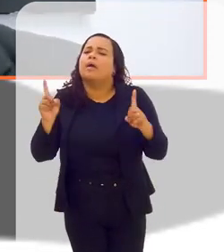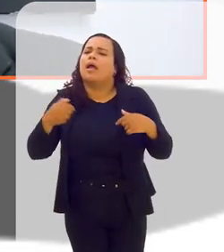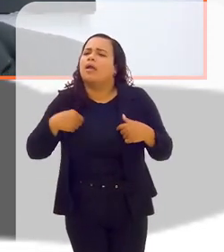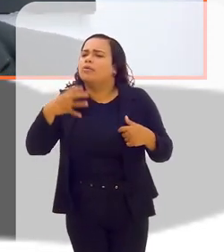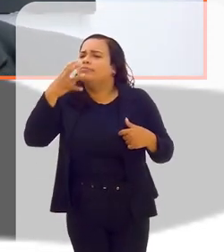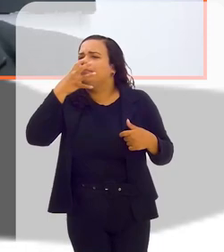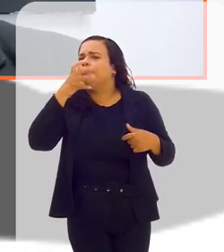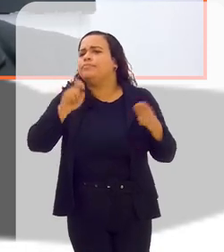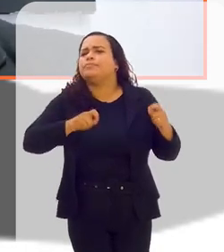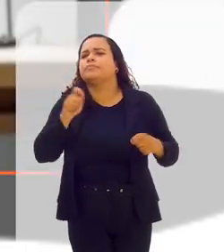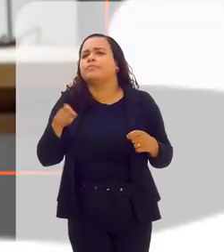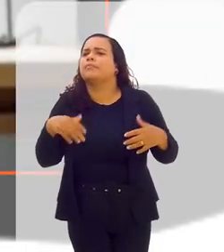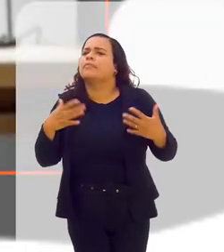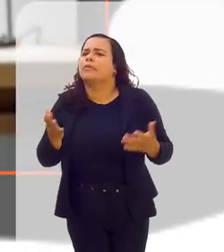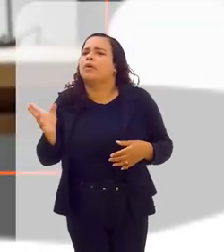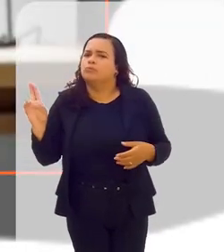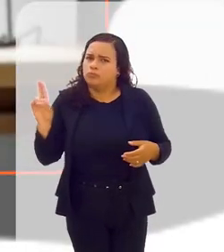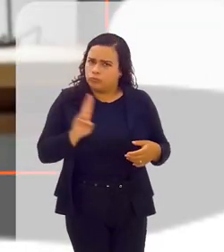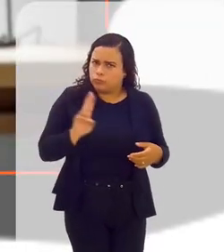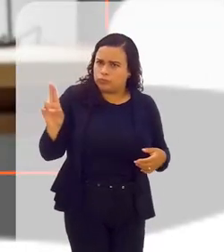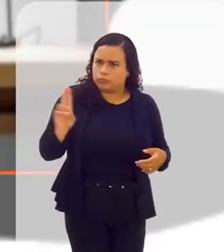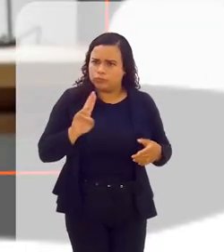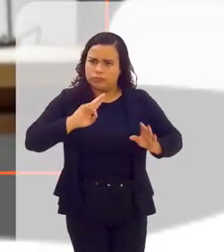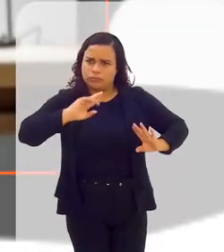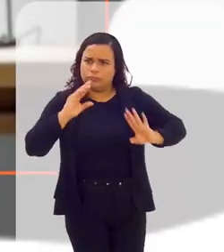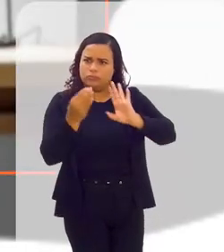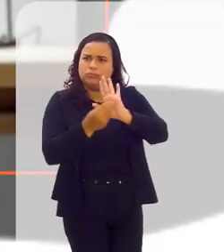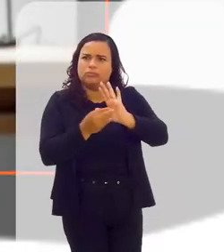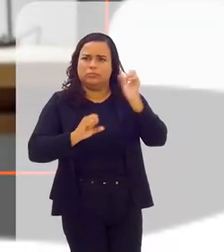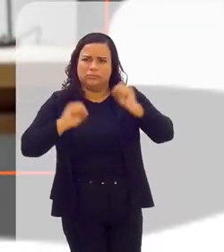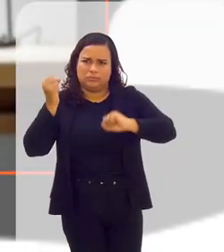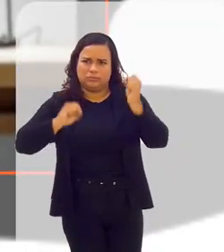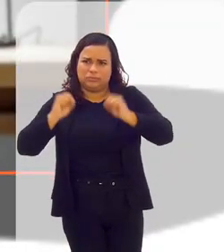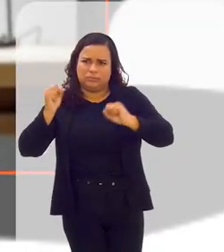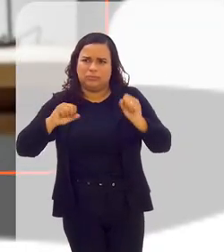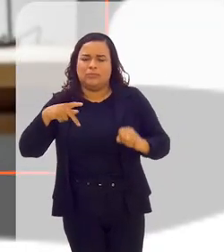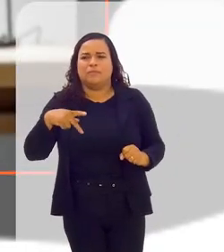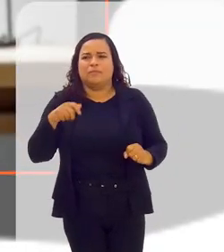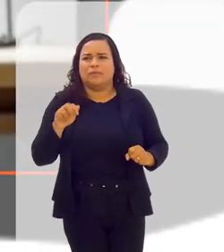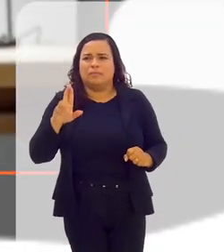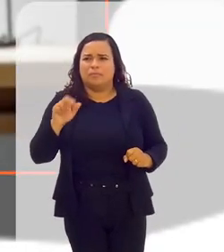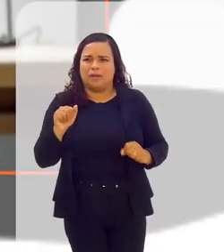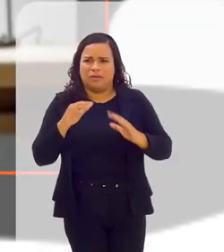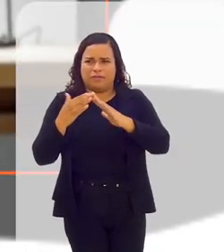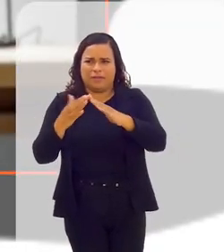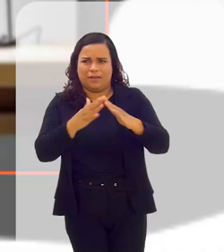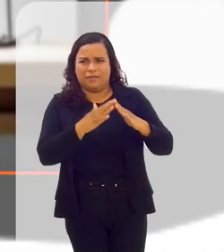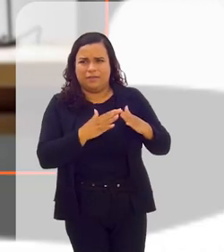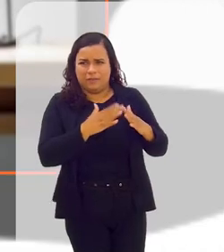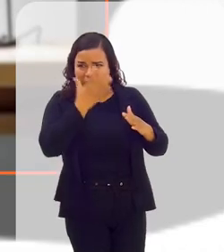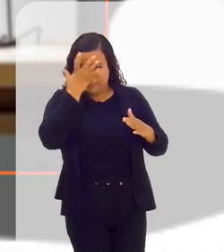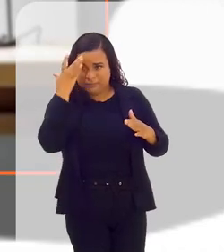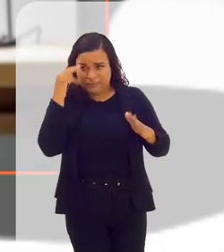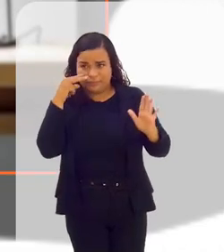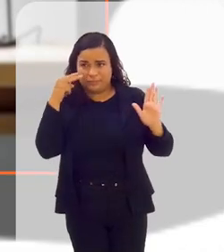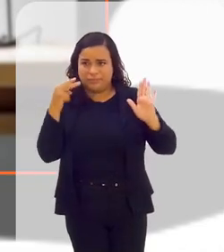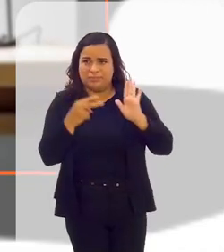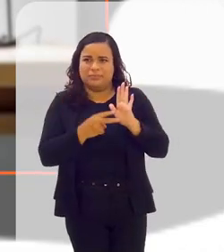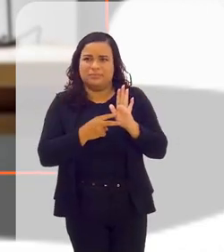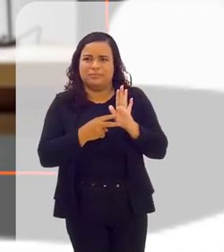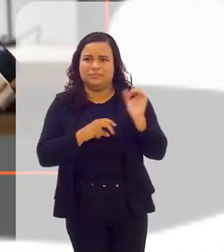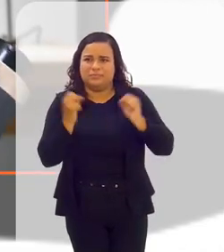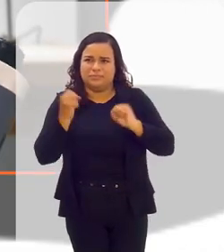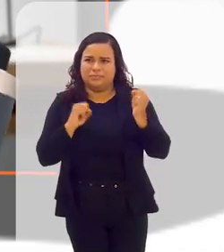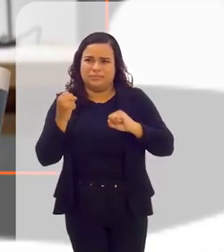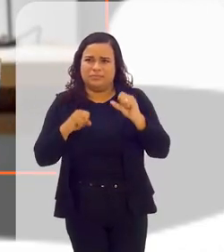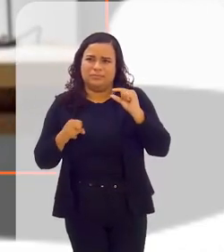Mas o Érico, o que me surpreendeu aqui é que então esse nome que você que está aqui, indústria para favela, e para o espectador entender,